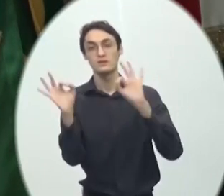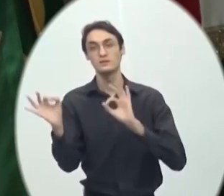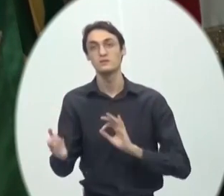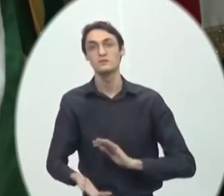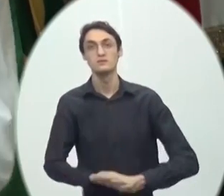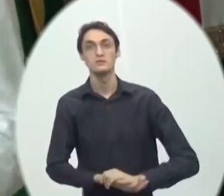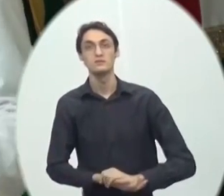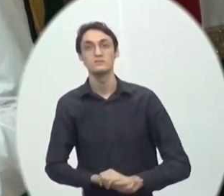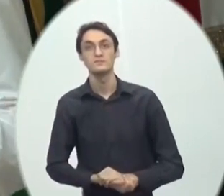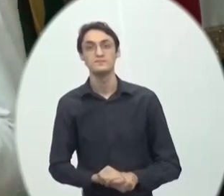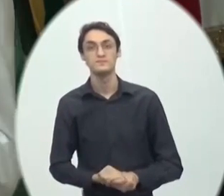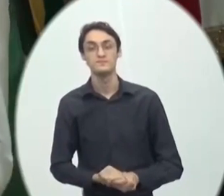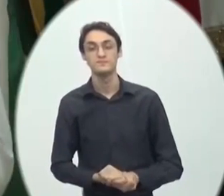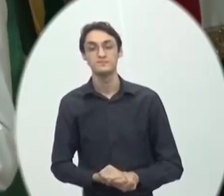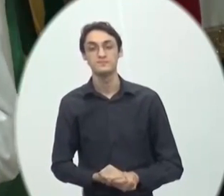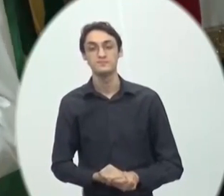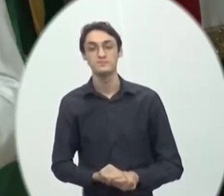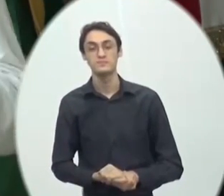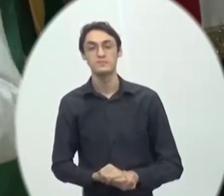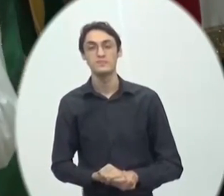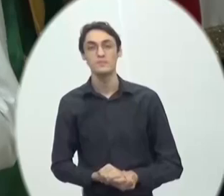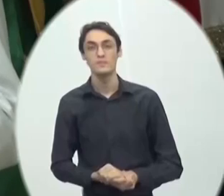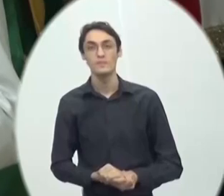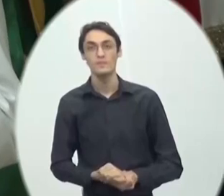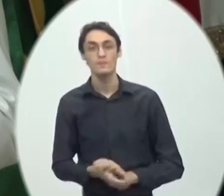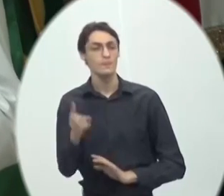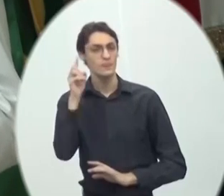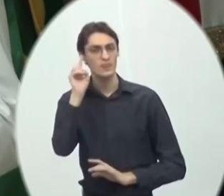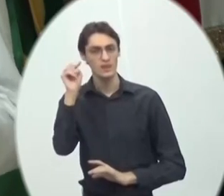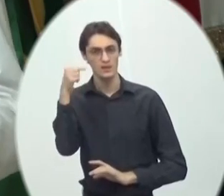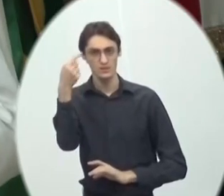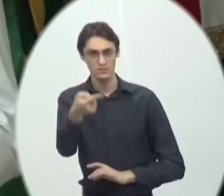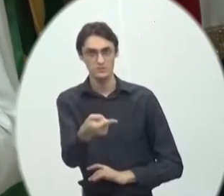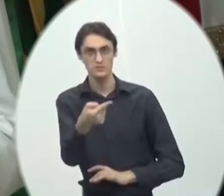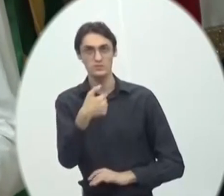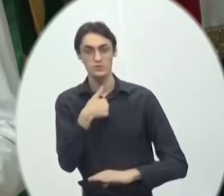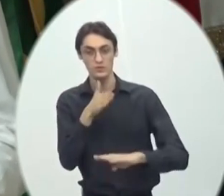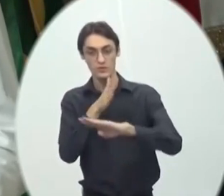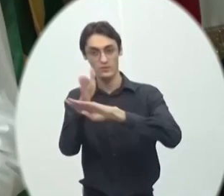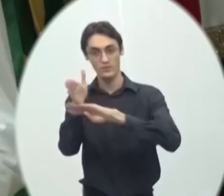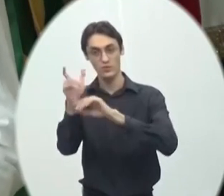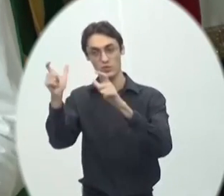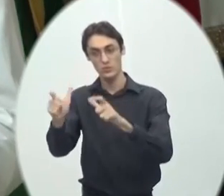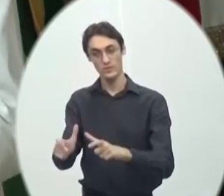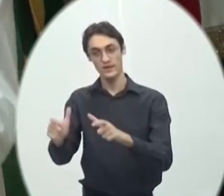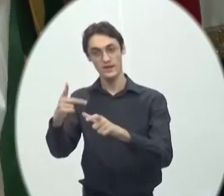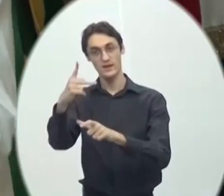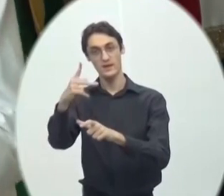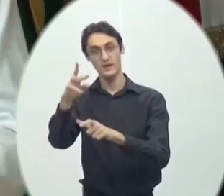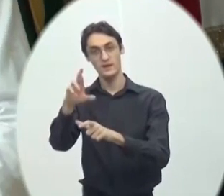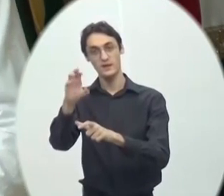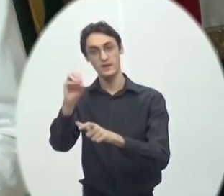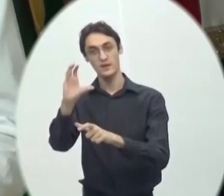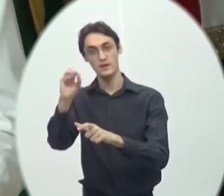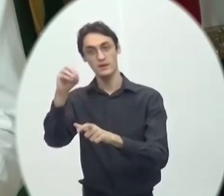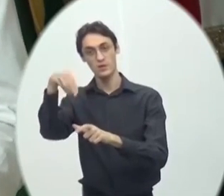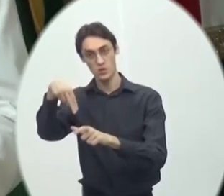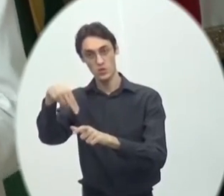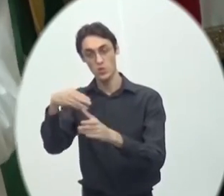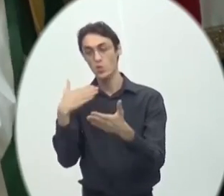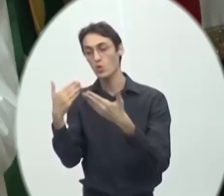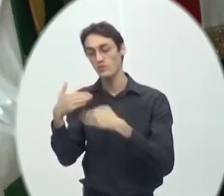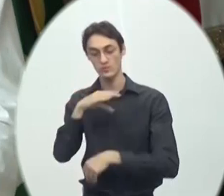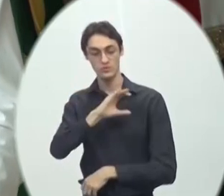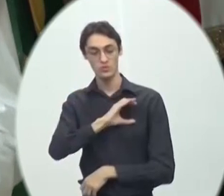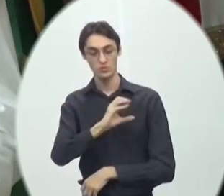E eu falei isso, e no outro dia eu fui no PROCON e procurei o coordenador,